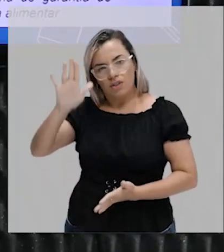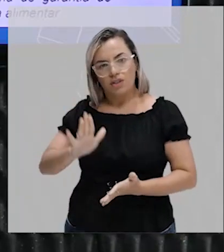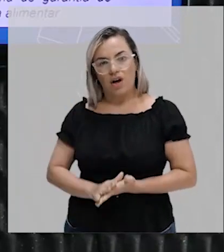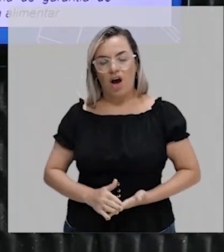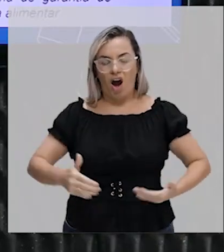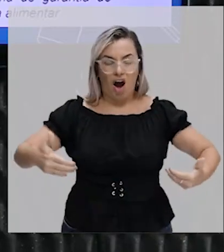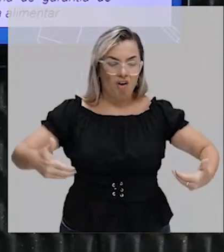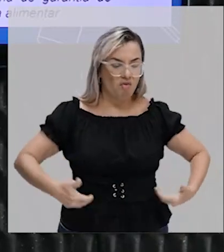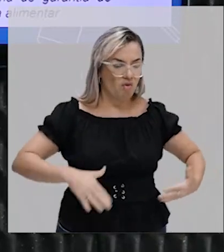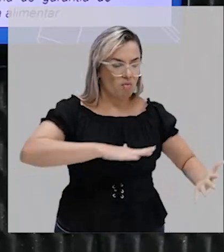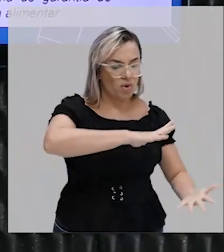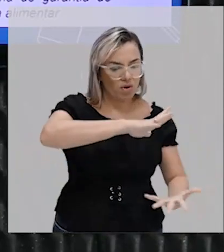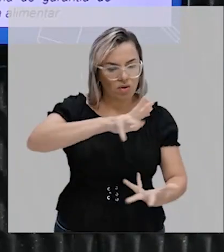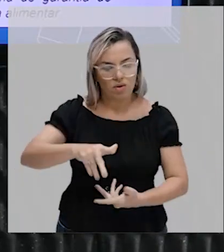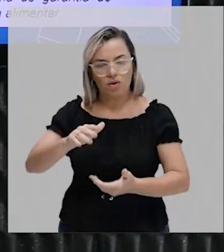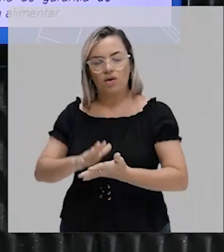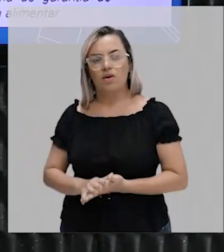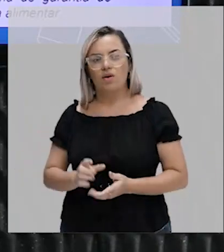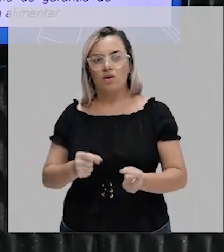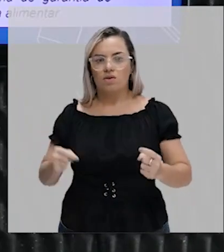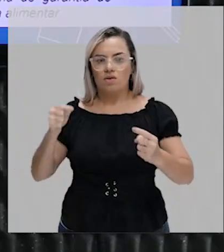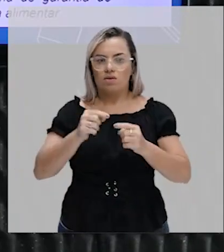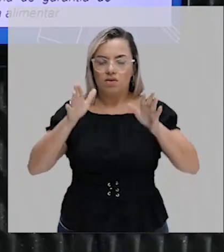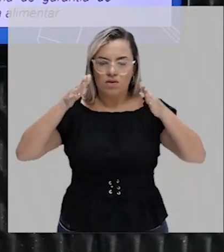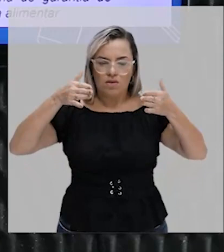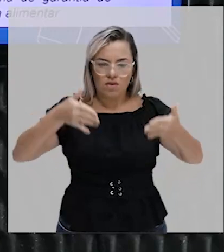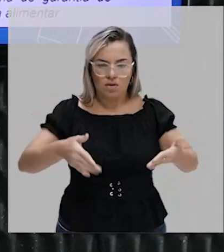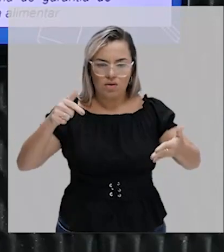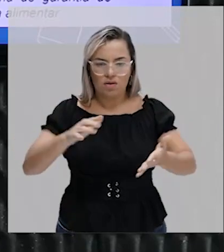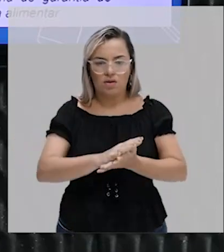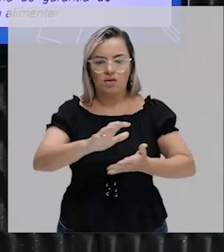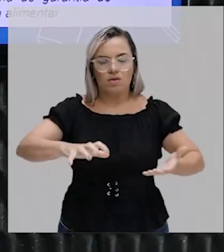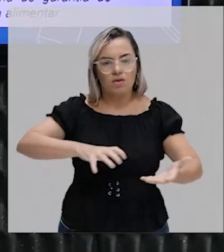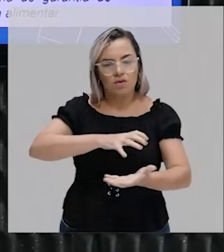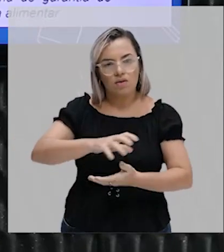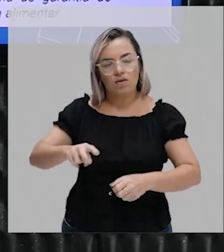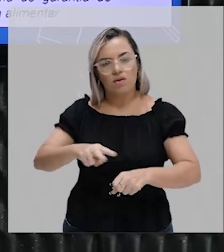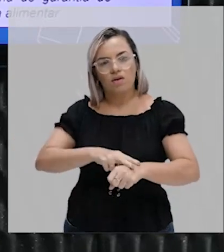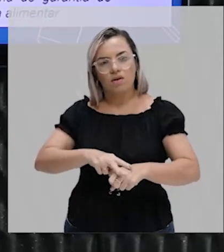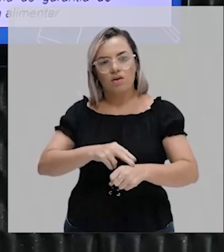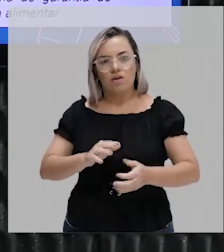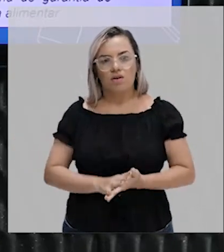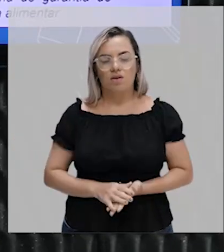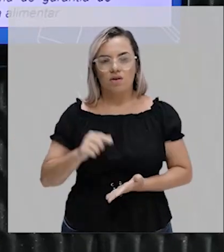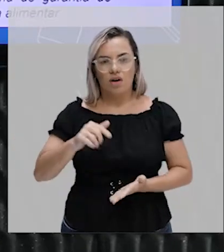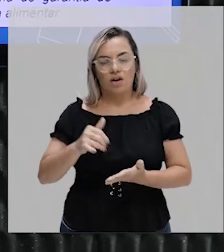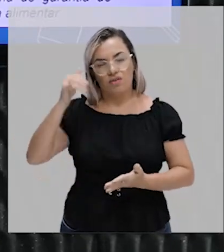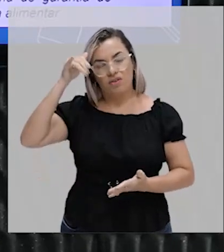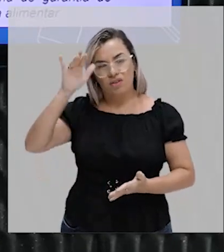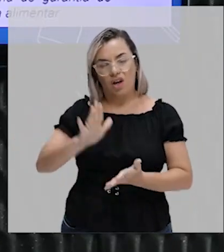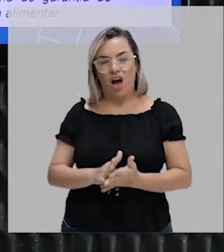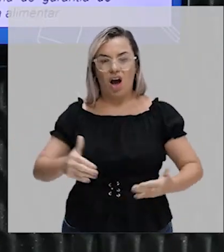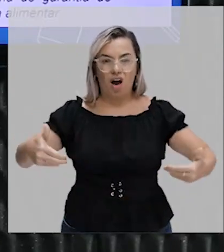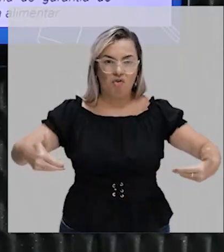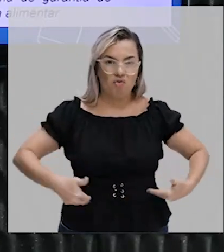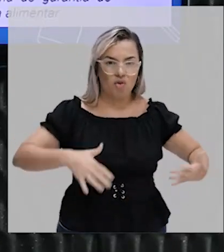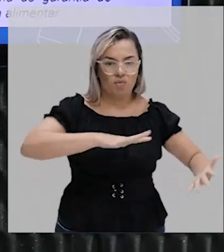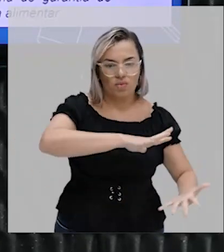tá? O objetivo central da Revolução Verde era combater a fome no mundo. A Revolução Verde, galera,